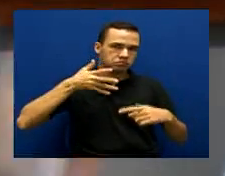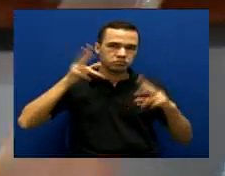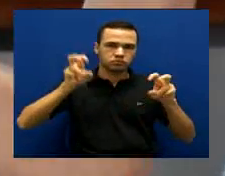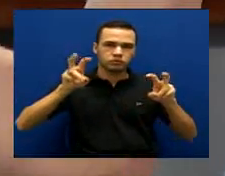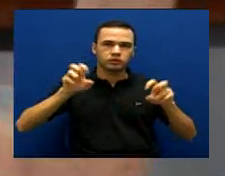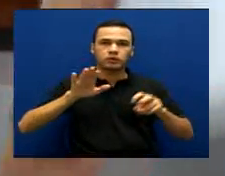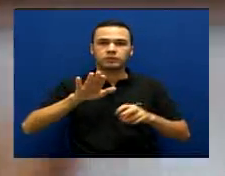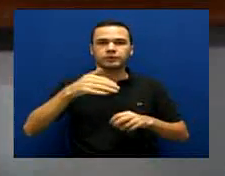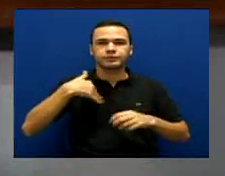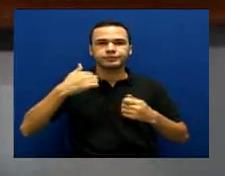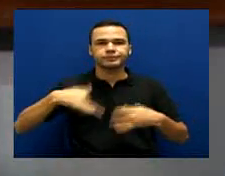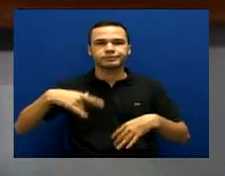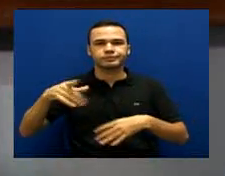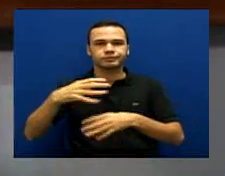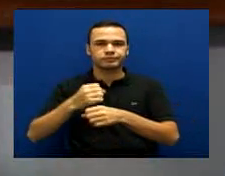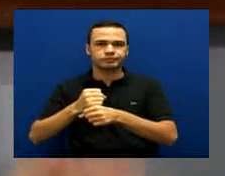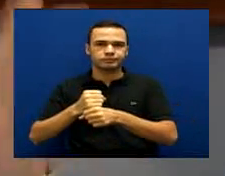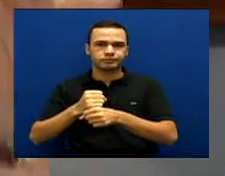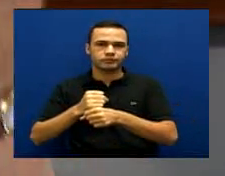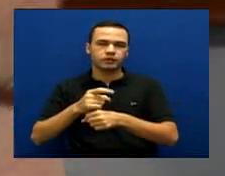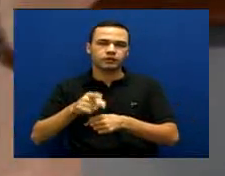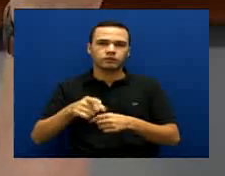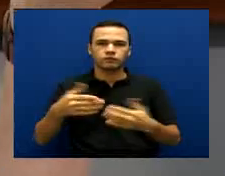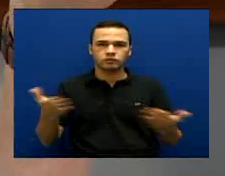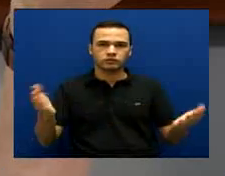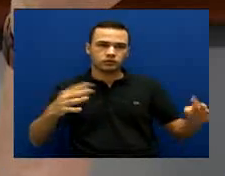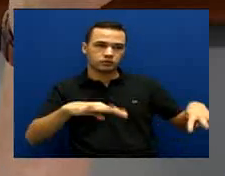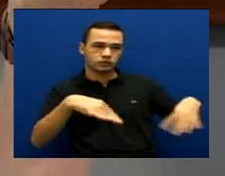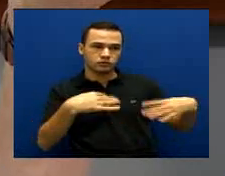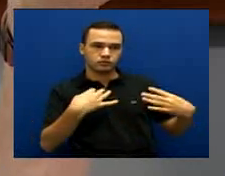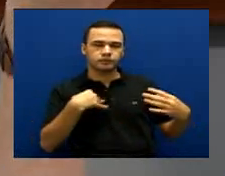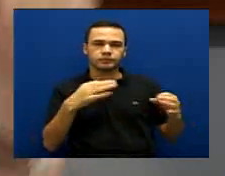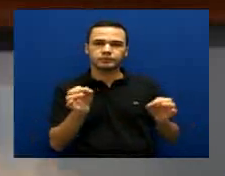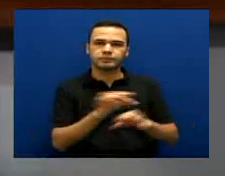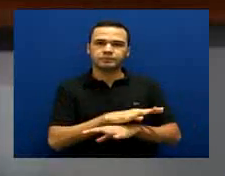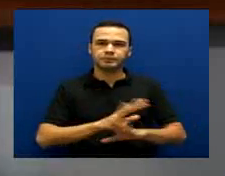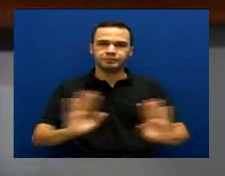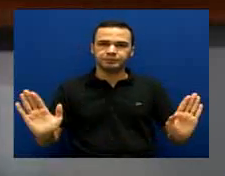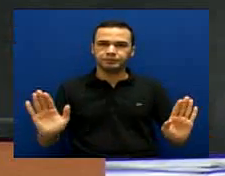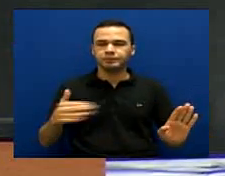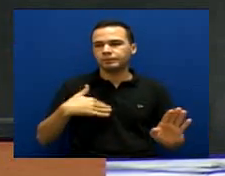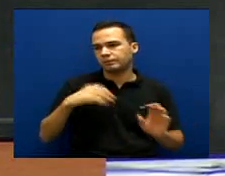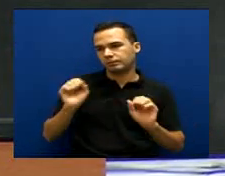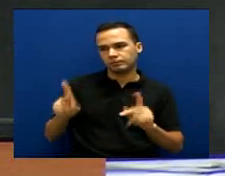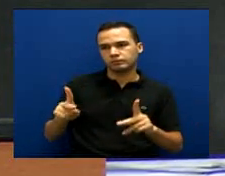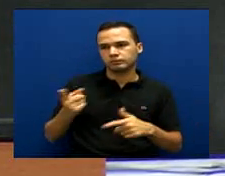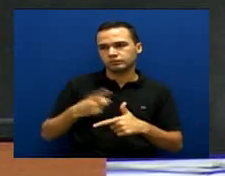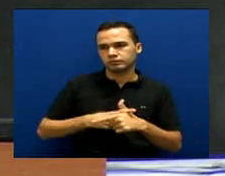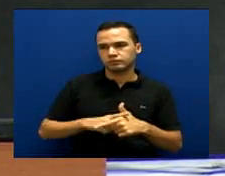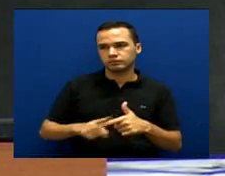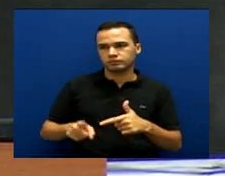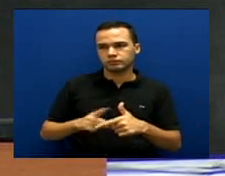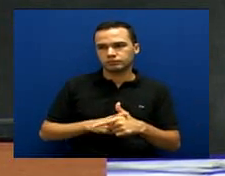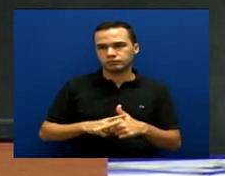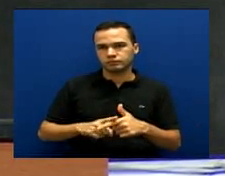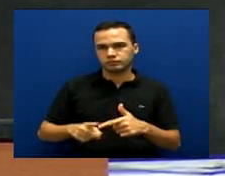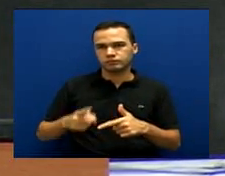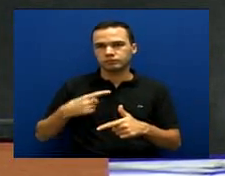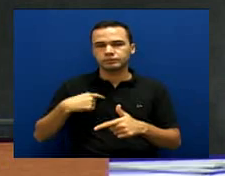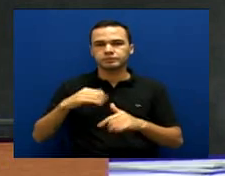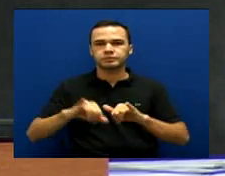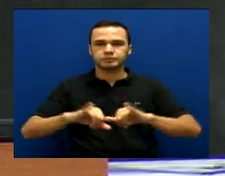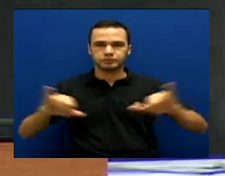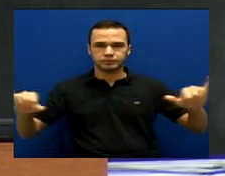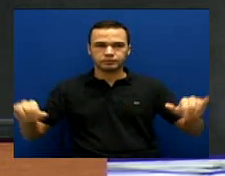falando de tradução dos números pela goleada pra quem nos assiste pena que a minha fala não tranquila eu sou pessoal é uma informação